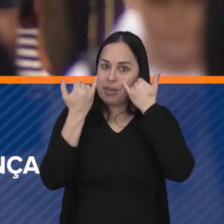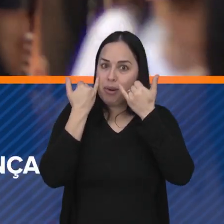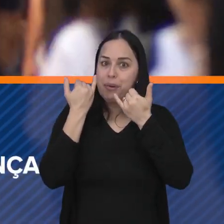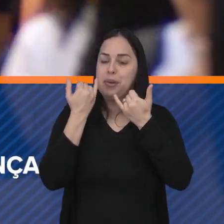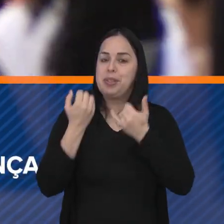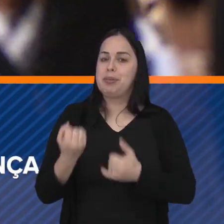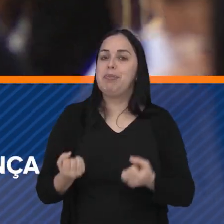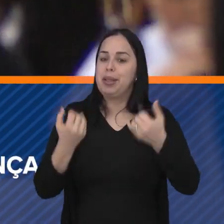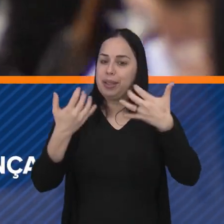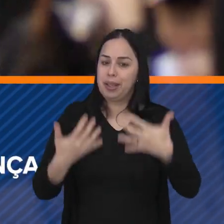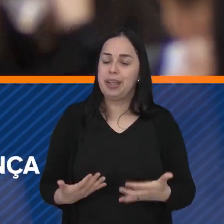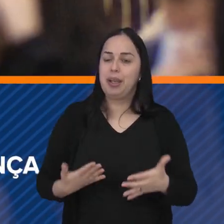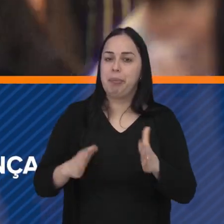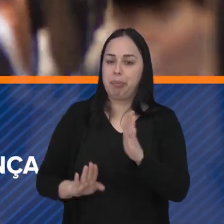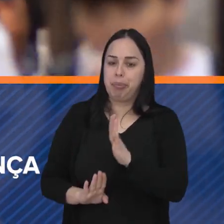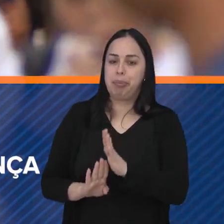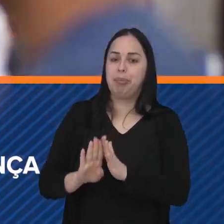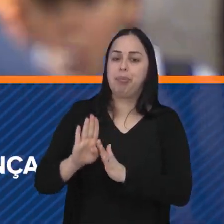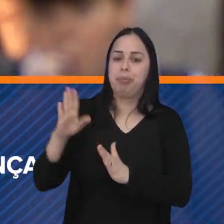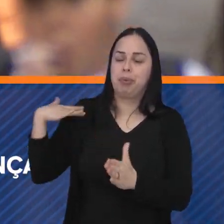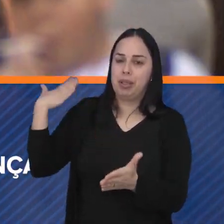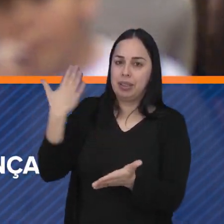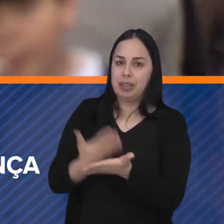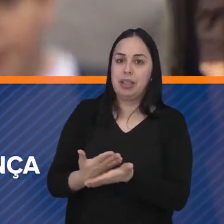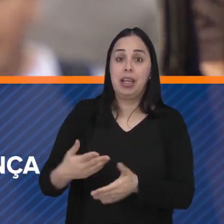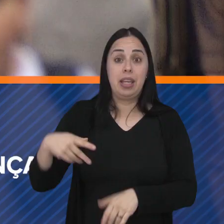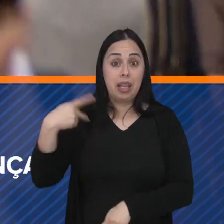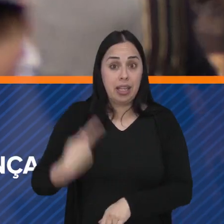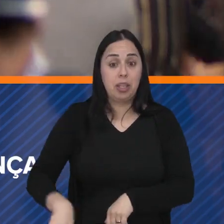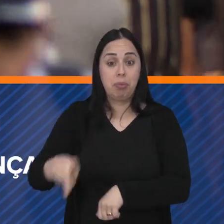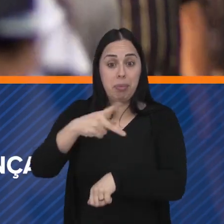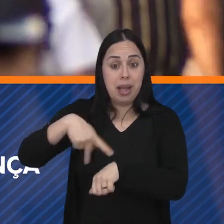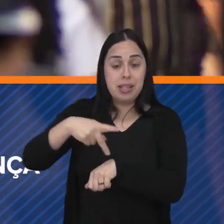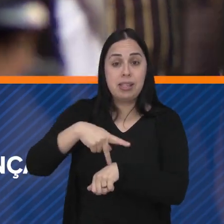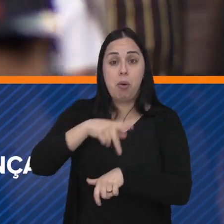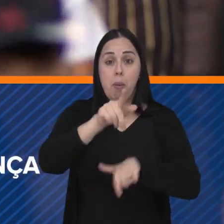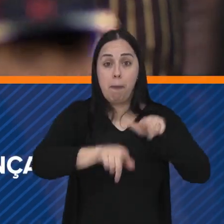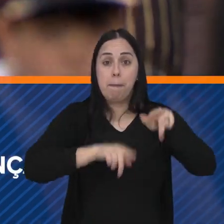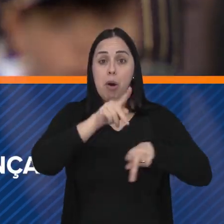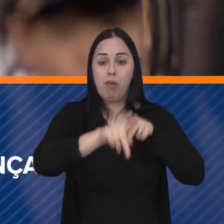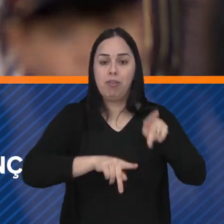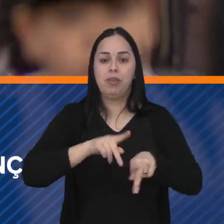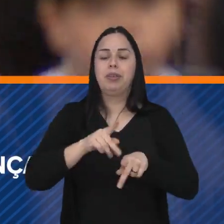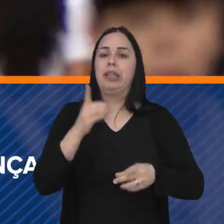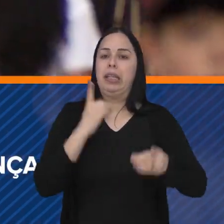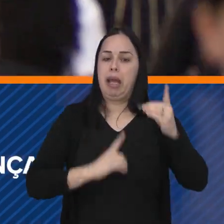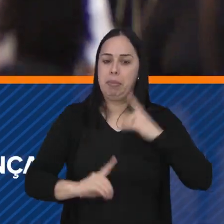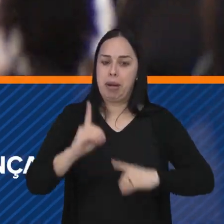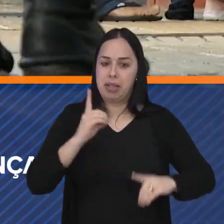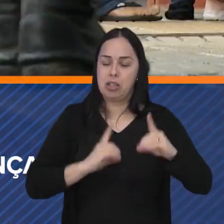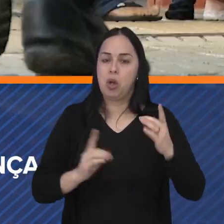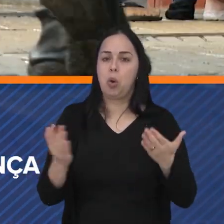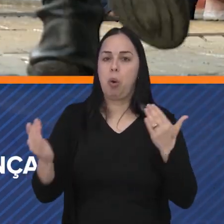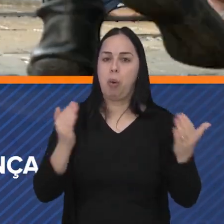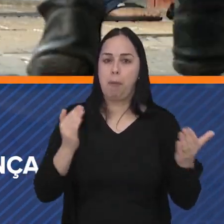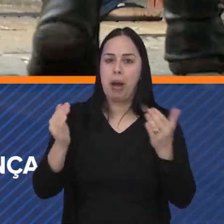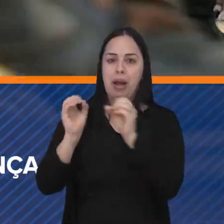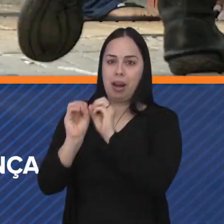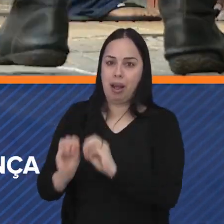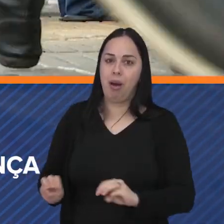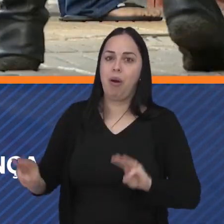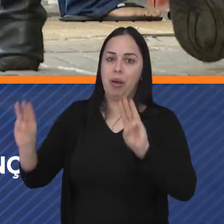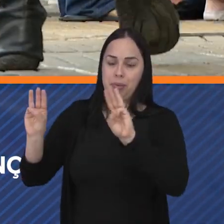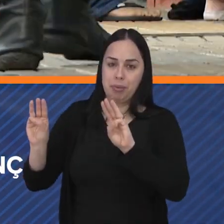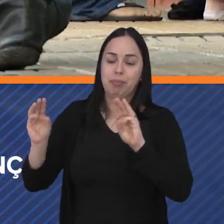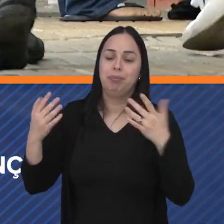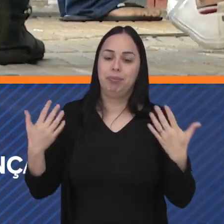acentuam um quadro que se agrava a cada dia. Hoje, o Brasil tem a maior prevalência de depressão na América Latina, segundo a